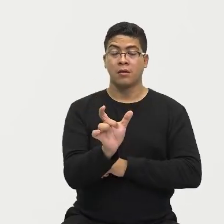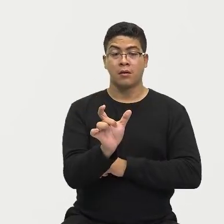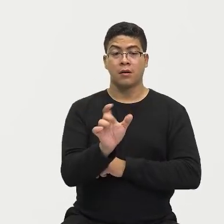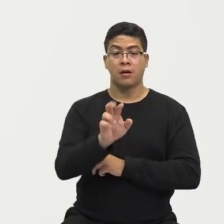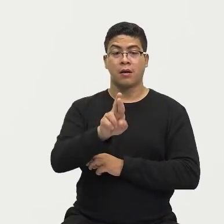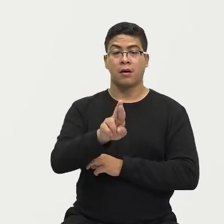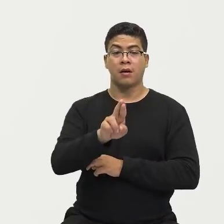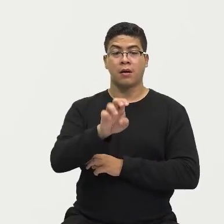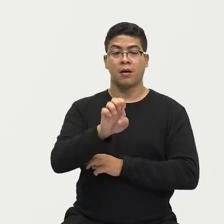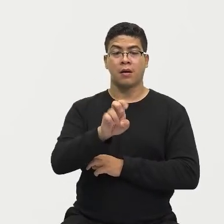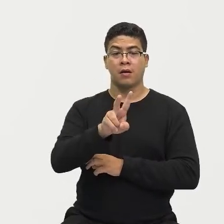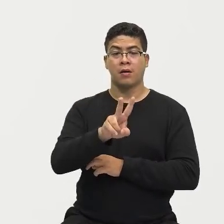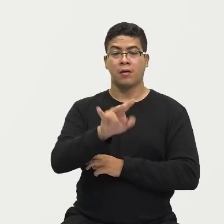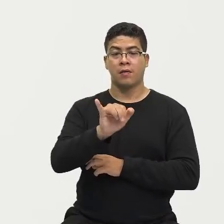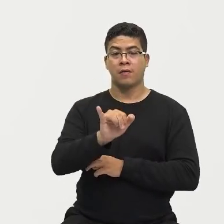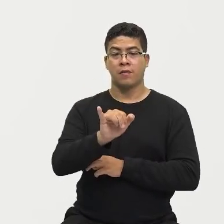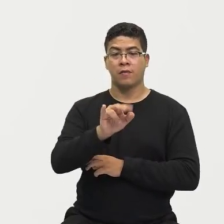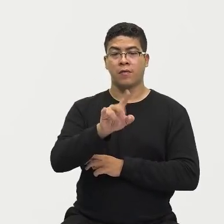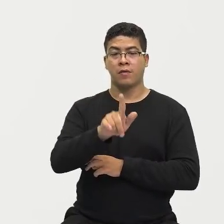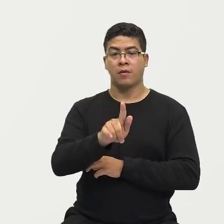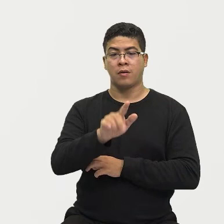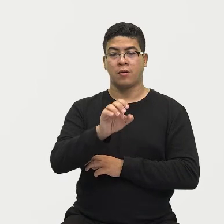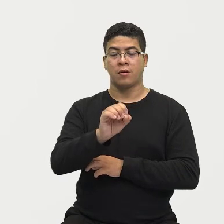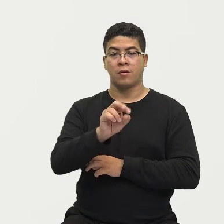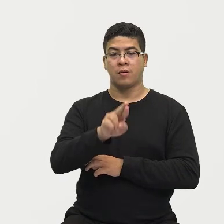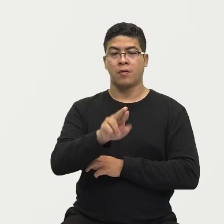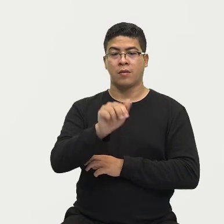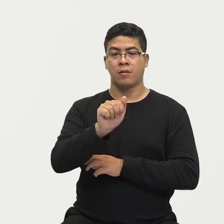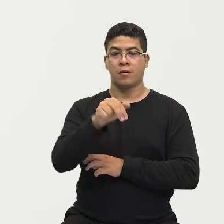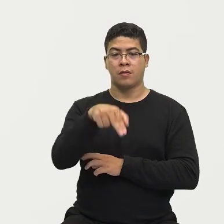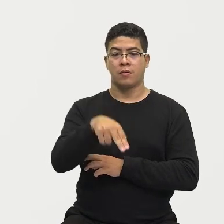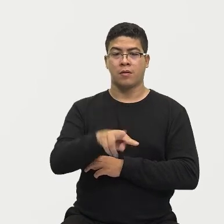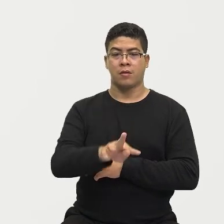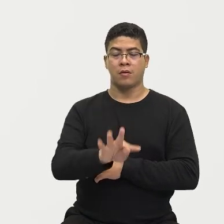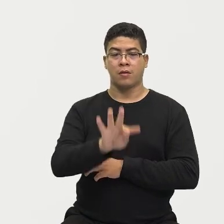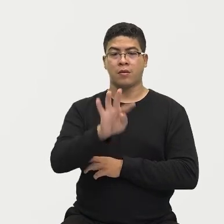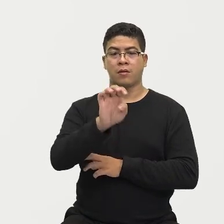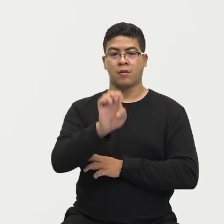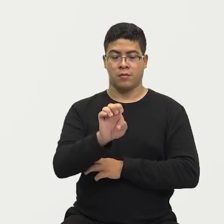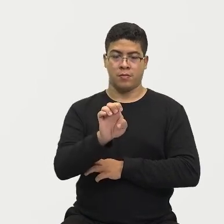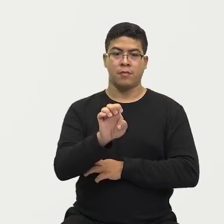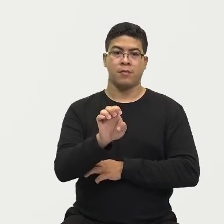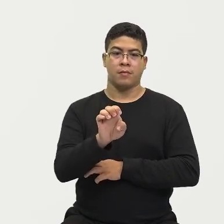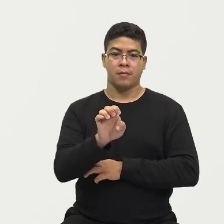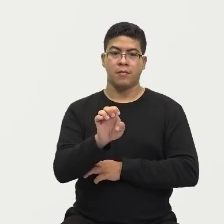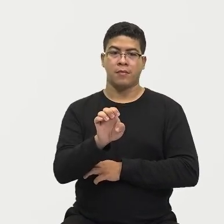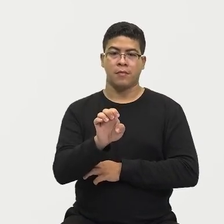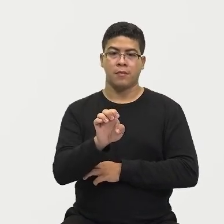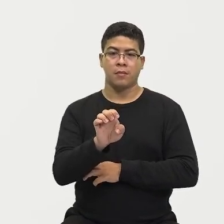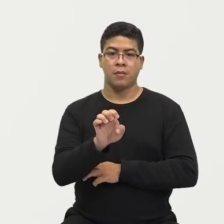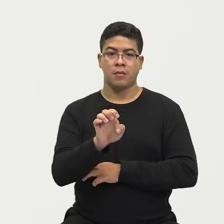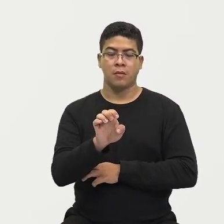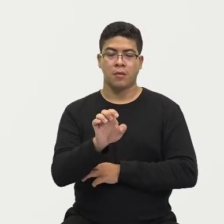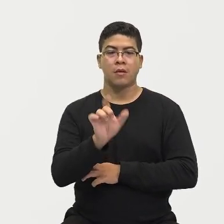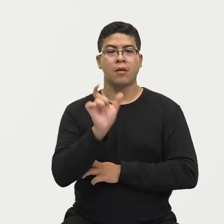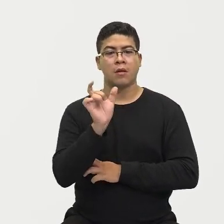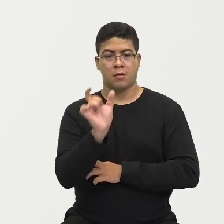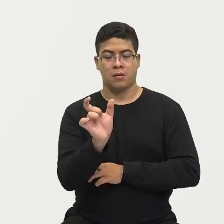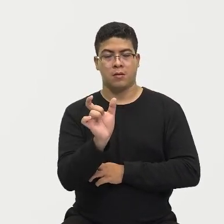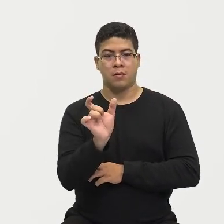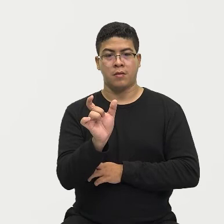desse substantivo, o gosto, substantivo, característica dele é ser revigorante. Então temos